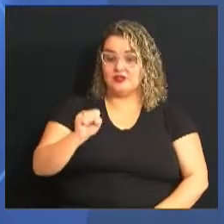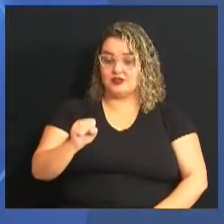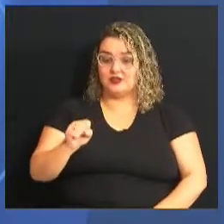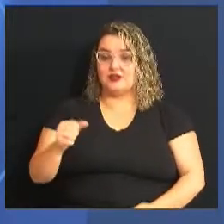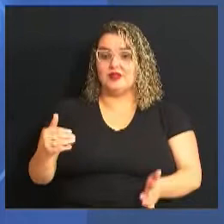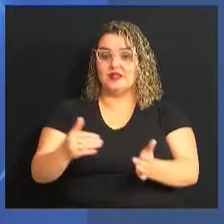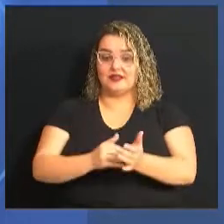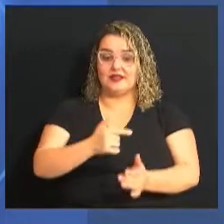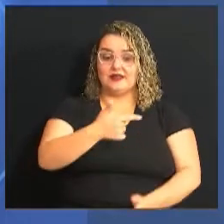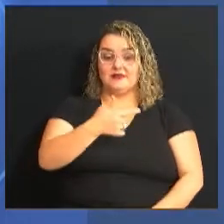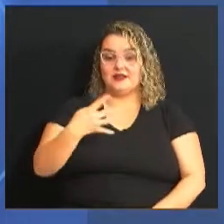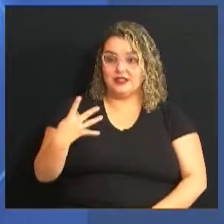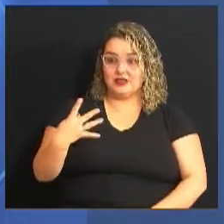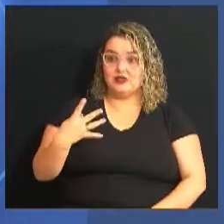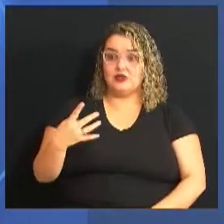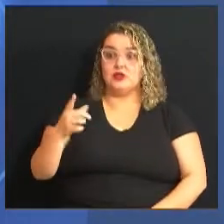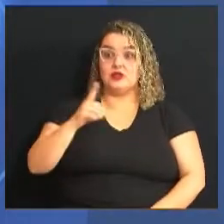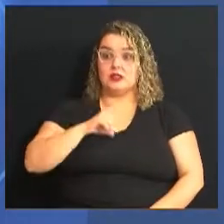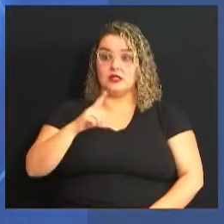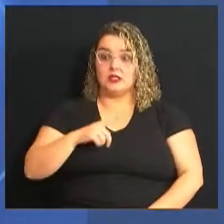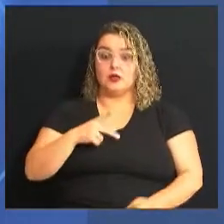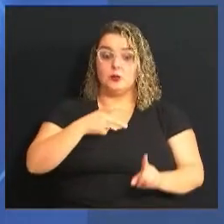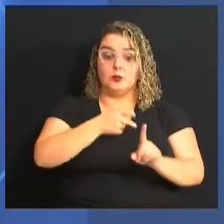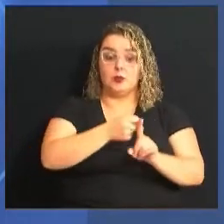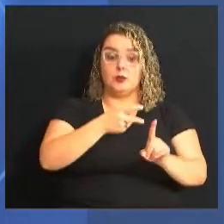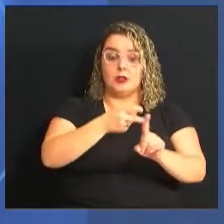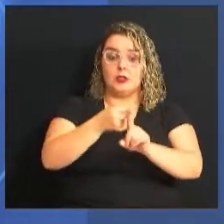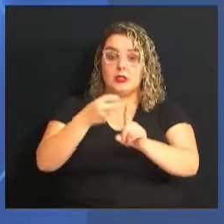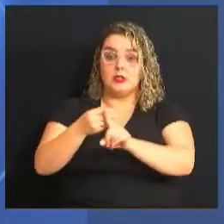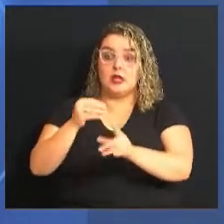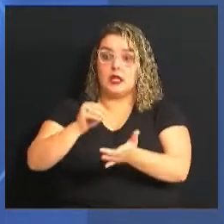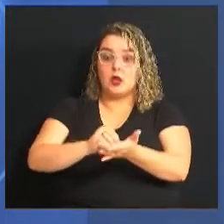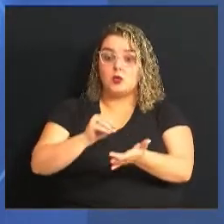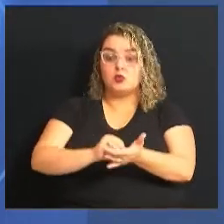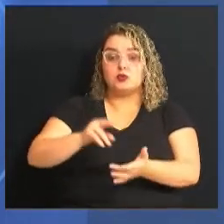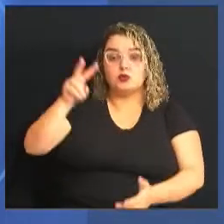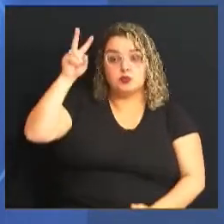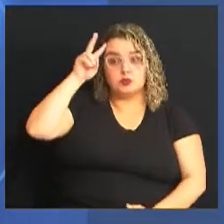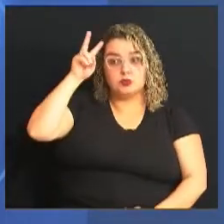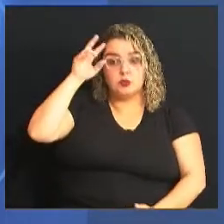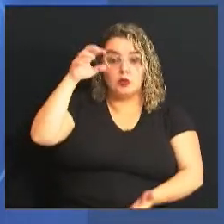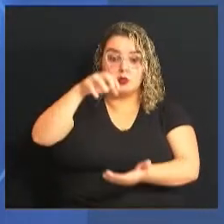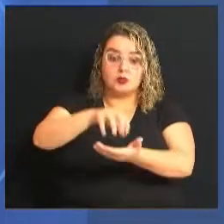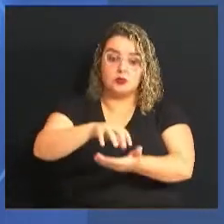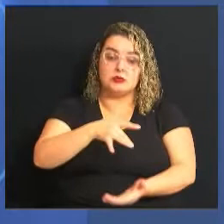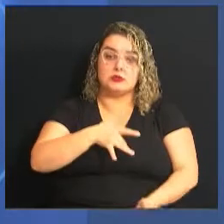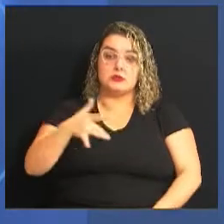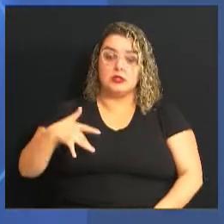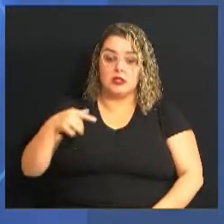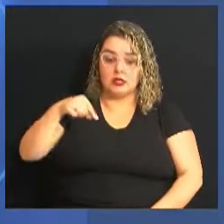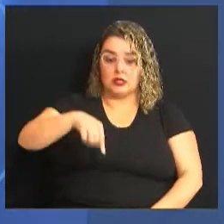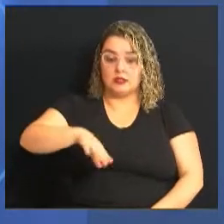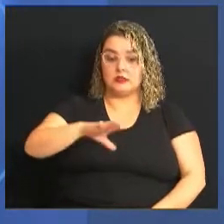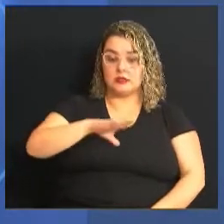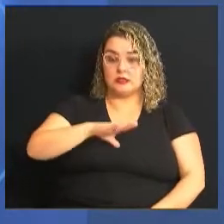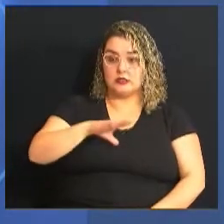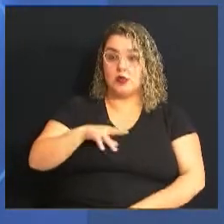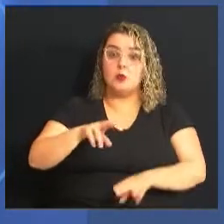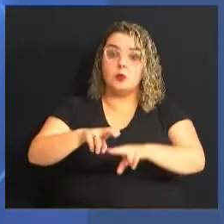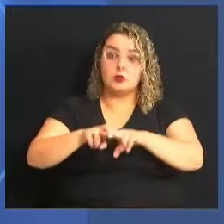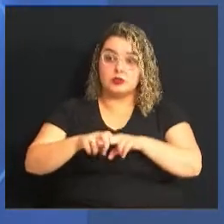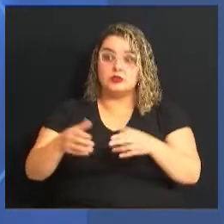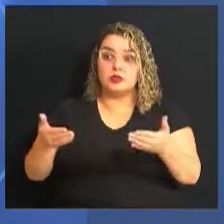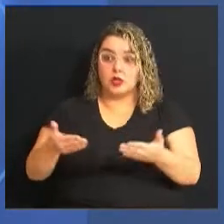24 anos, que tem sido aplicada desde a última segunda-feira nos centros de saúde aqui da cidade. E por isso agora